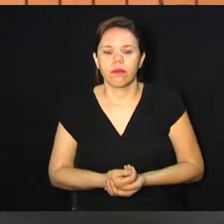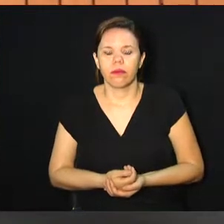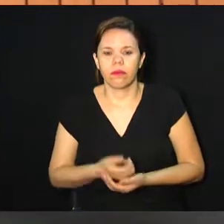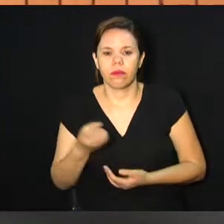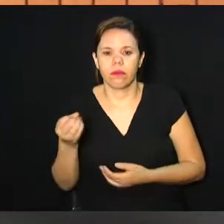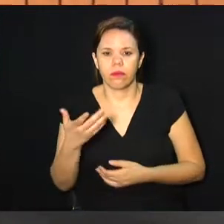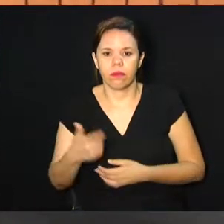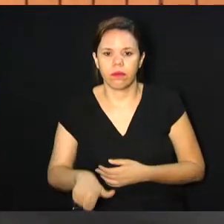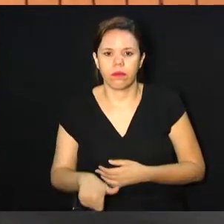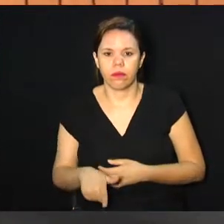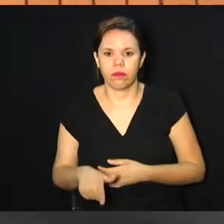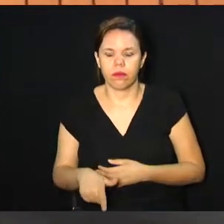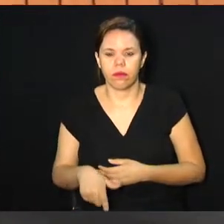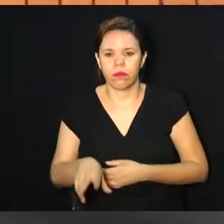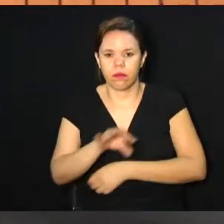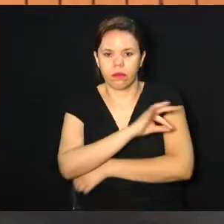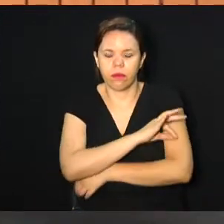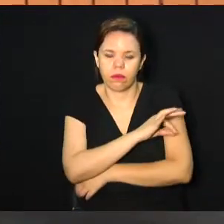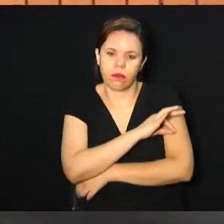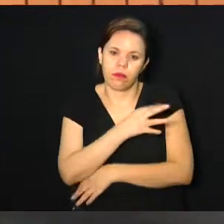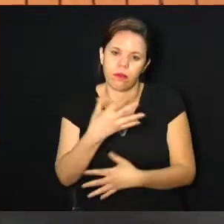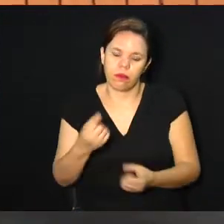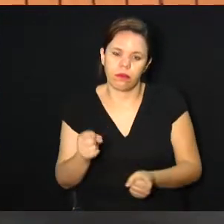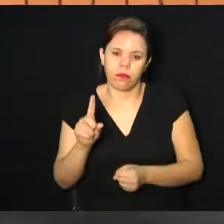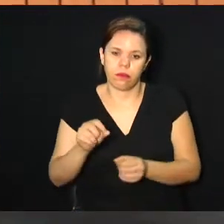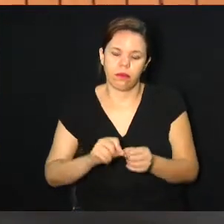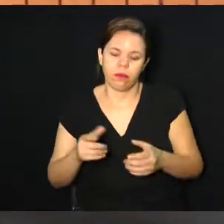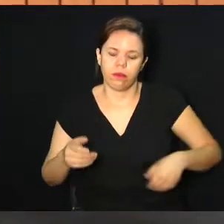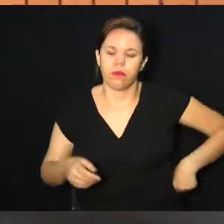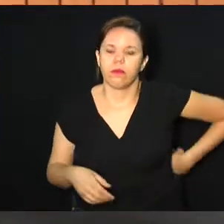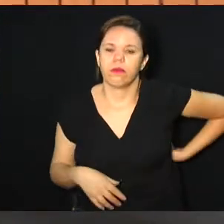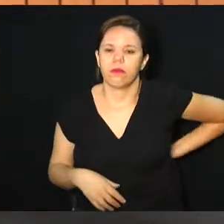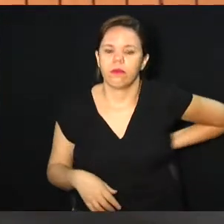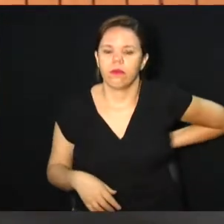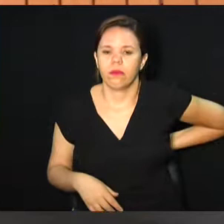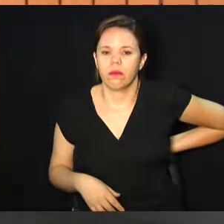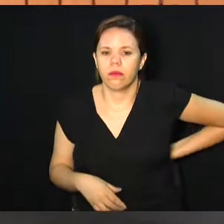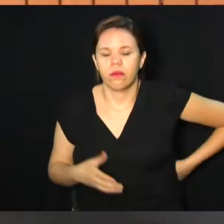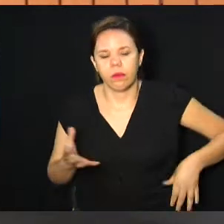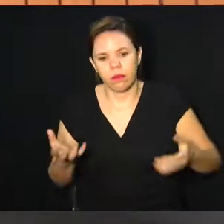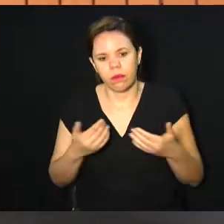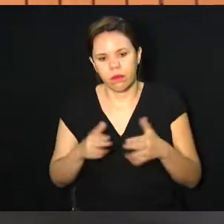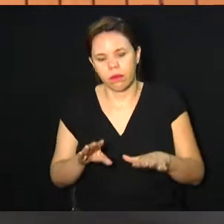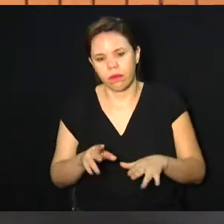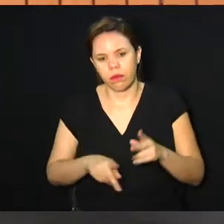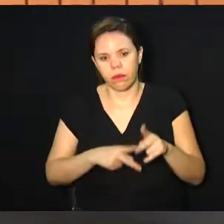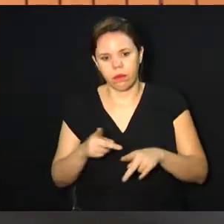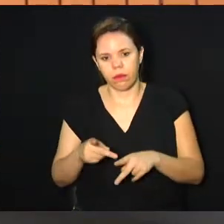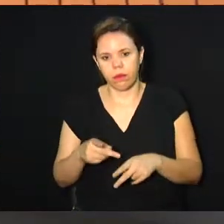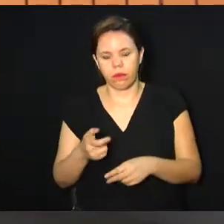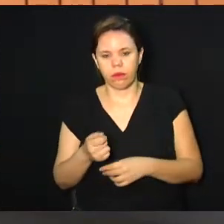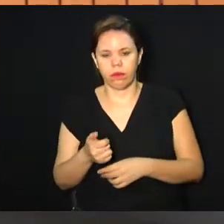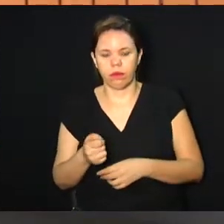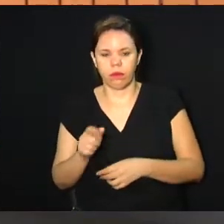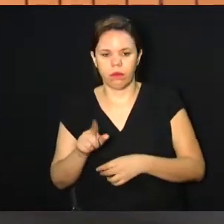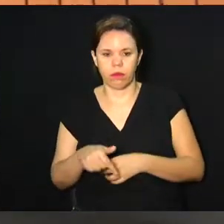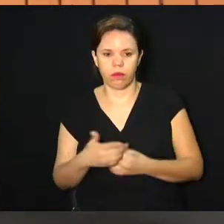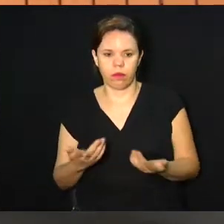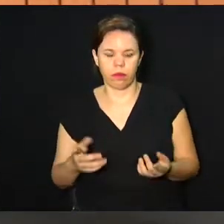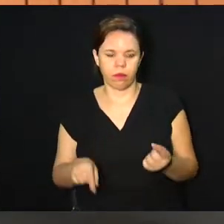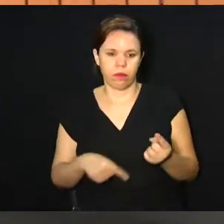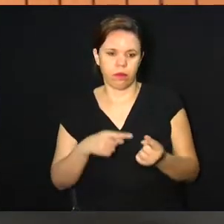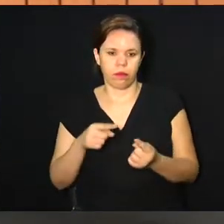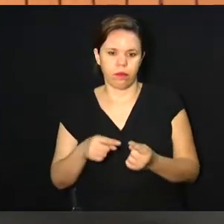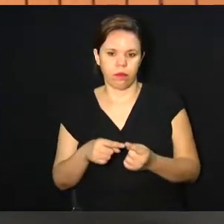Novamente, que bom que a Prefeitura está se dispondo a fazer isso, mas queria deixar claro que isso ainda é muito pouco. Você não está